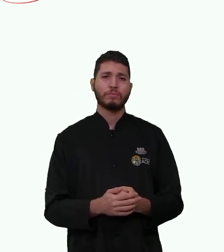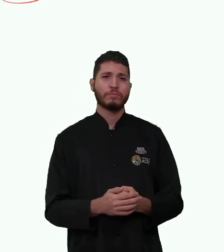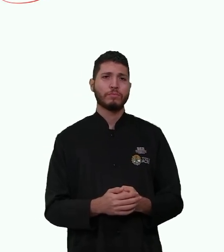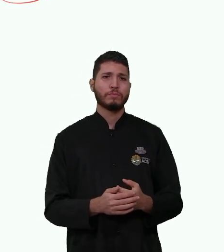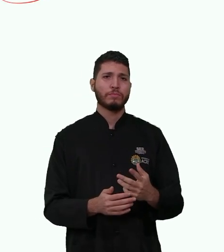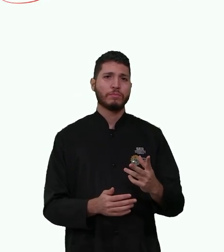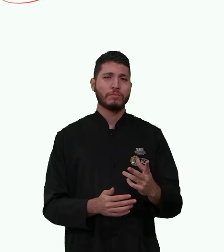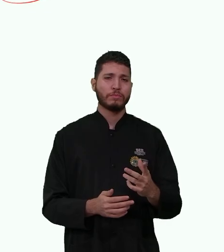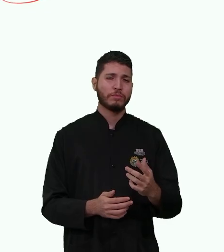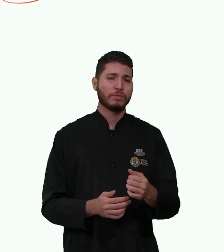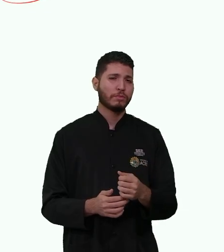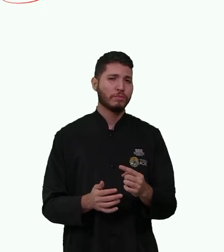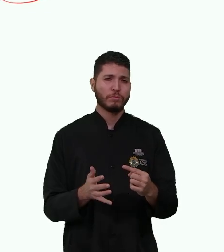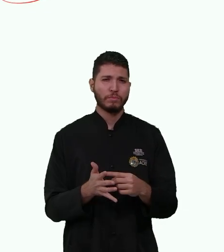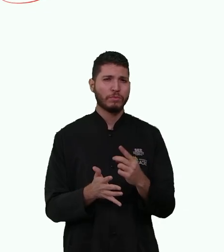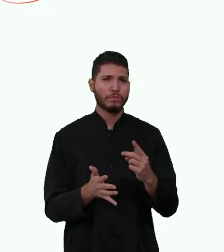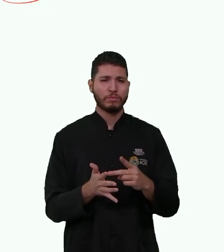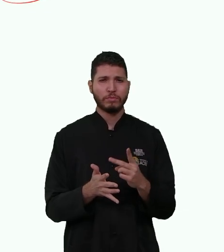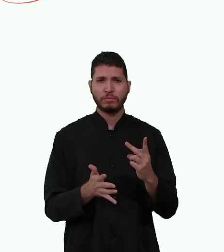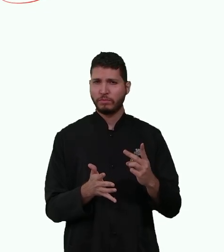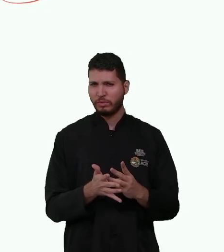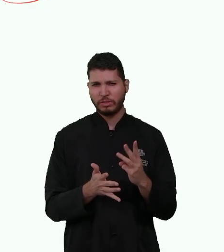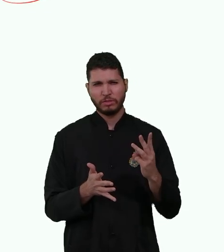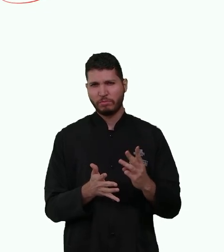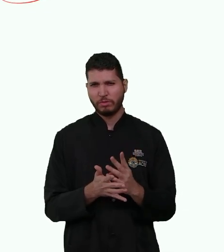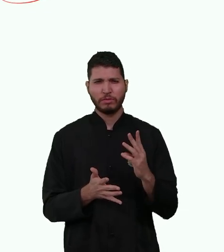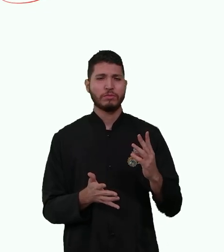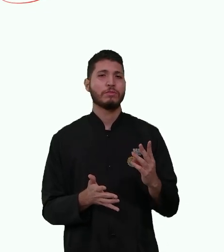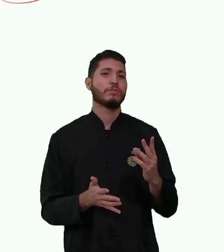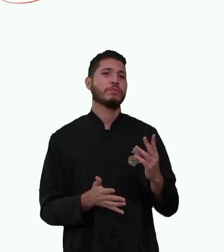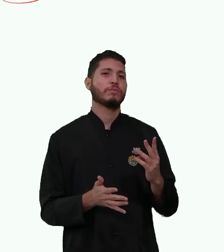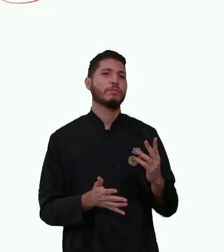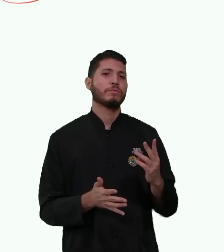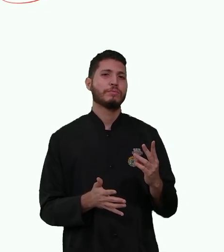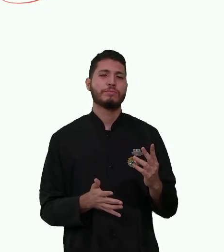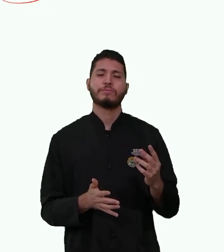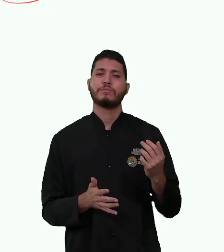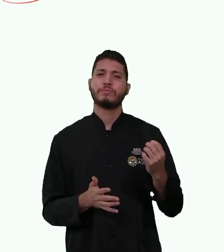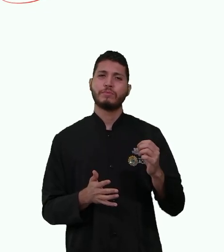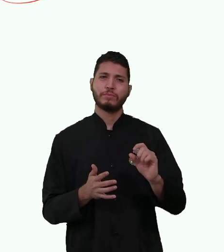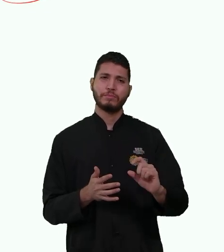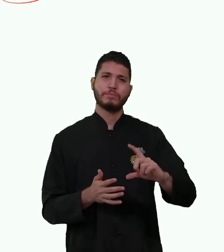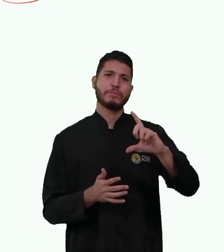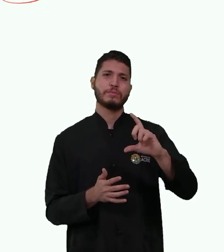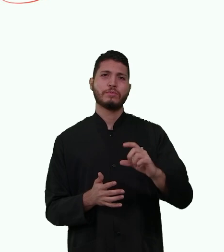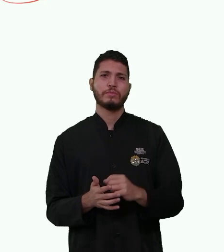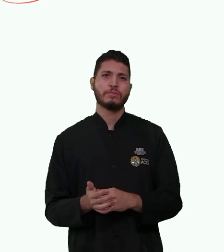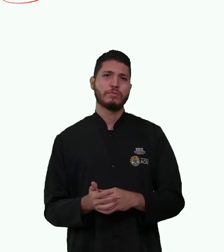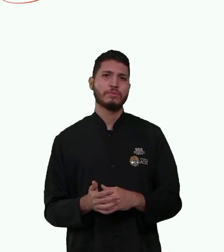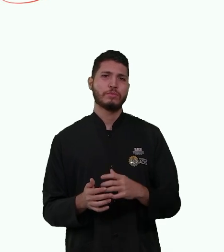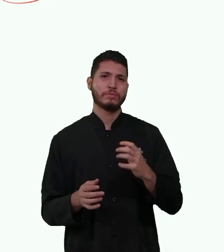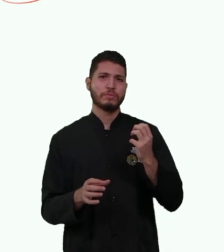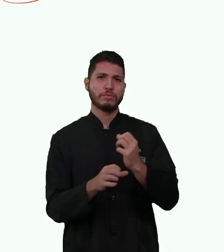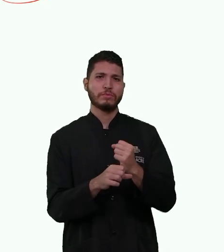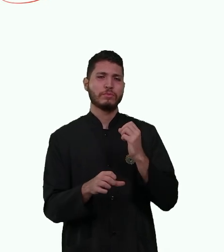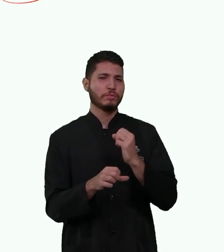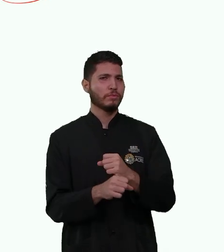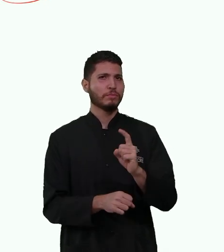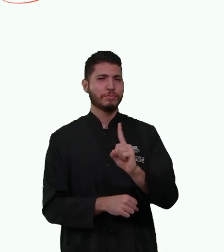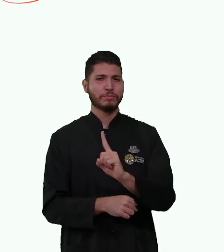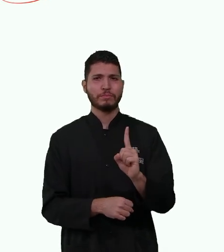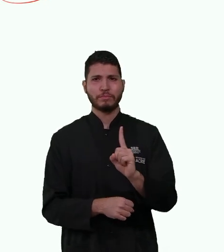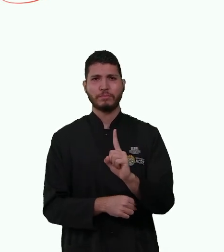mesmo produto, tá? E aí, no aumento sucessivo, você nunca vai somar esses aumentos. Olha cá o nosso exemplo, ó. Eu tive um aumento